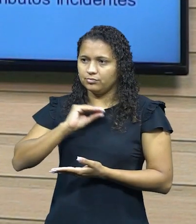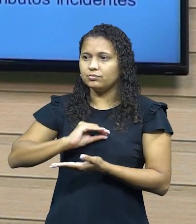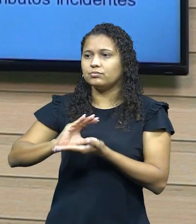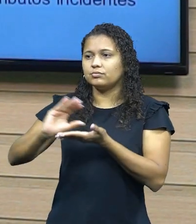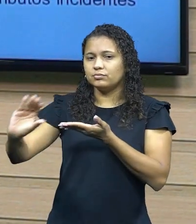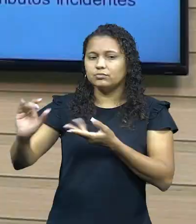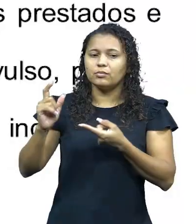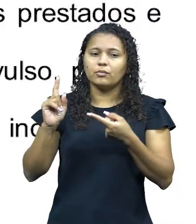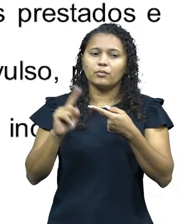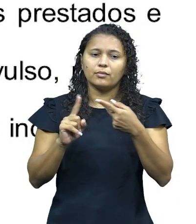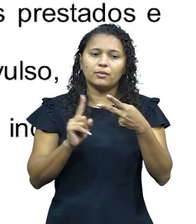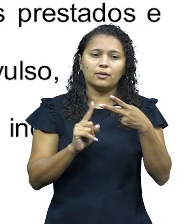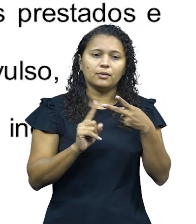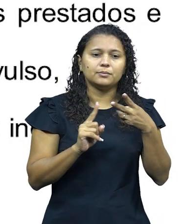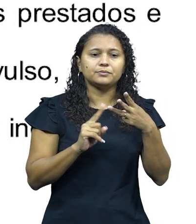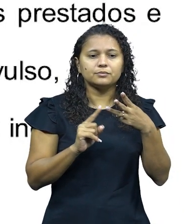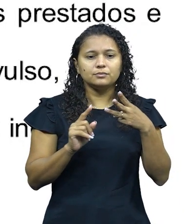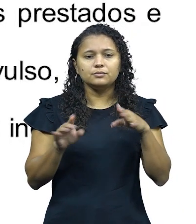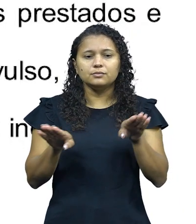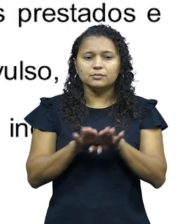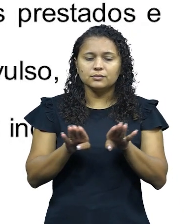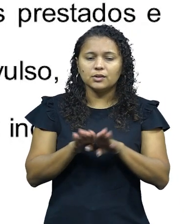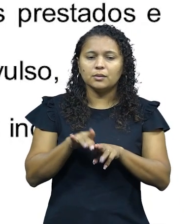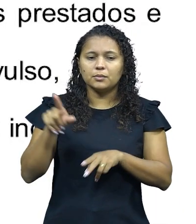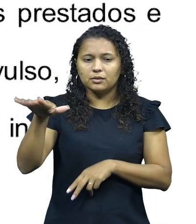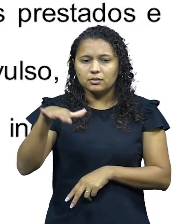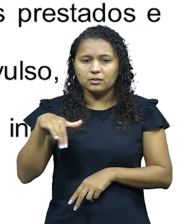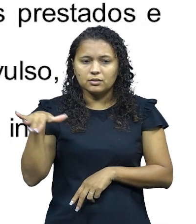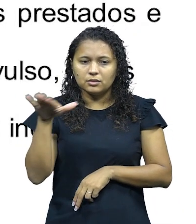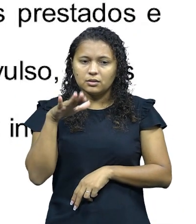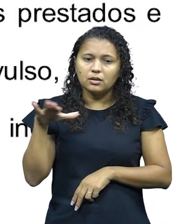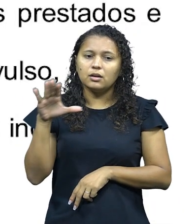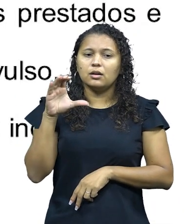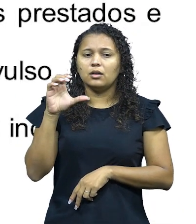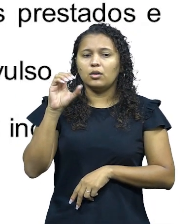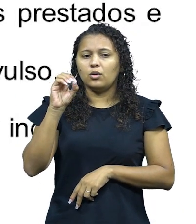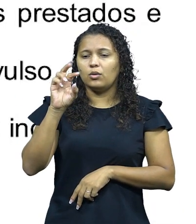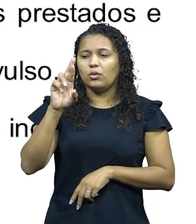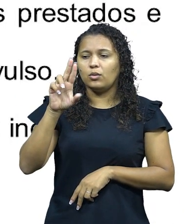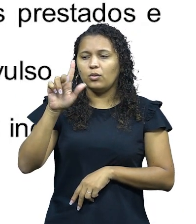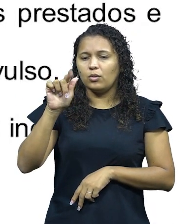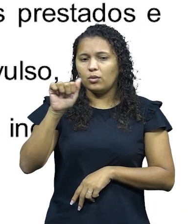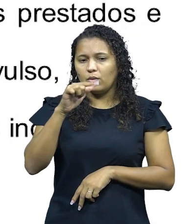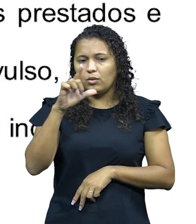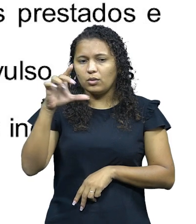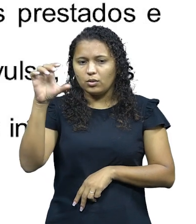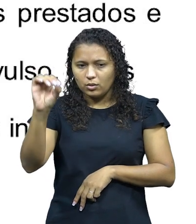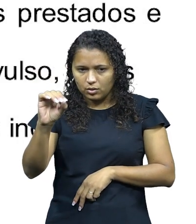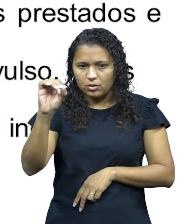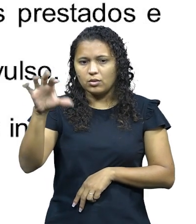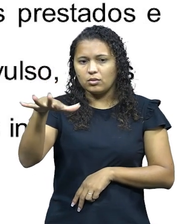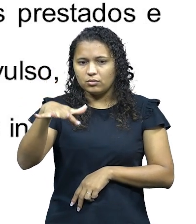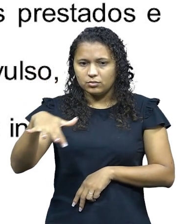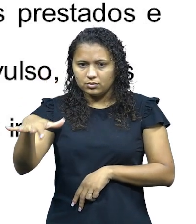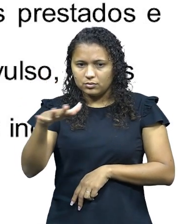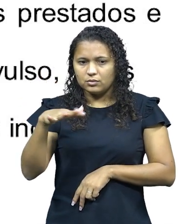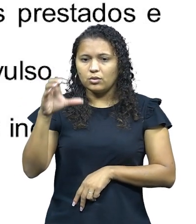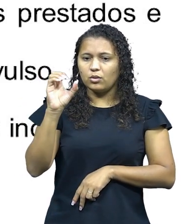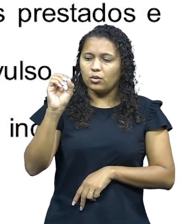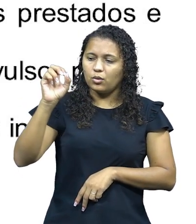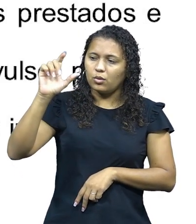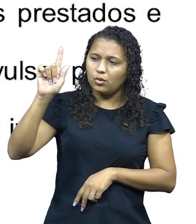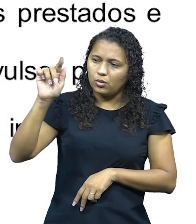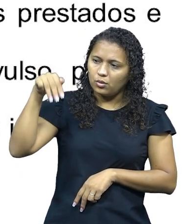remunerando aquelas pessoas. Ele também responde diante do órgão local de gestão de mão de obra, o